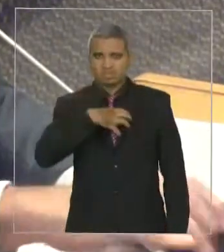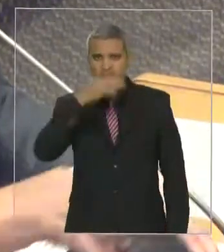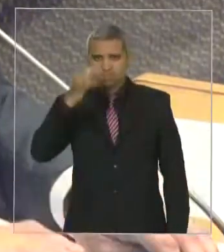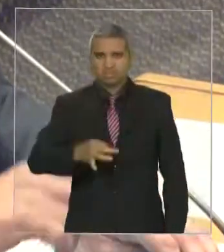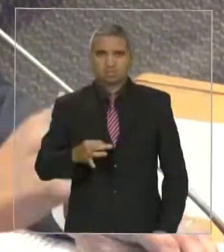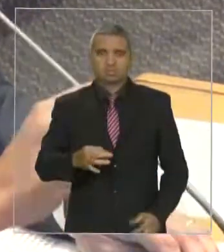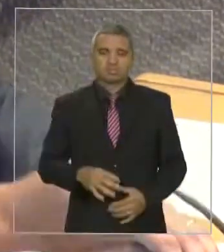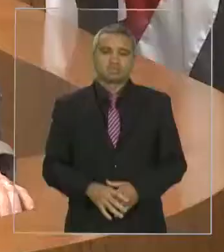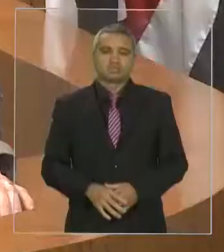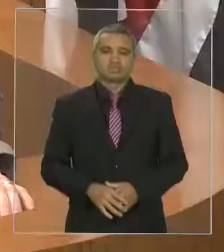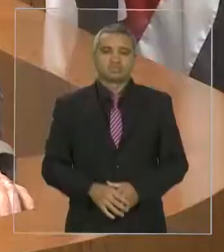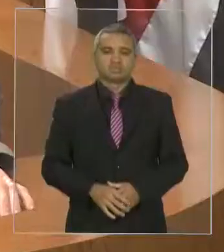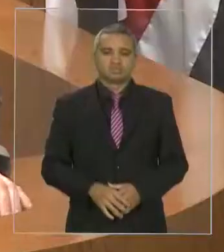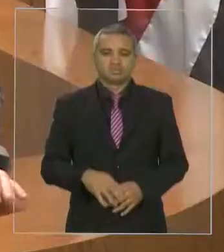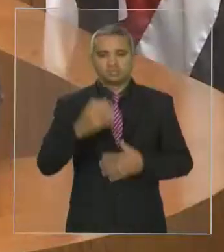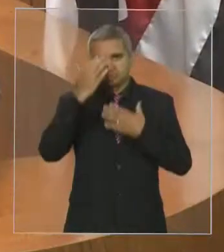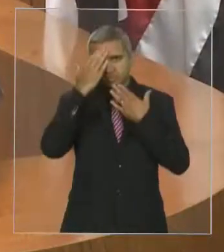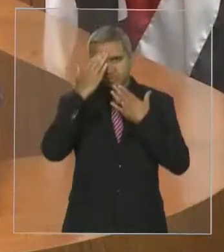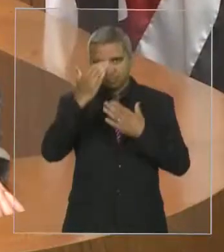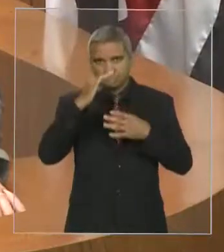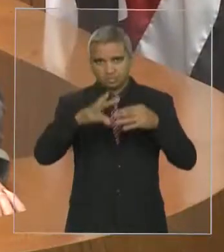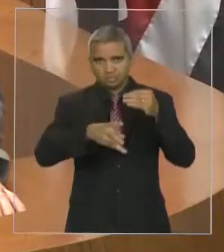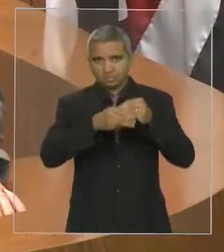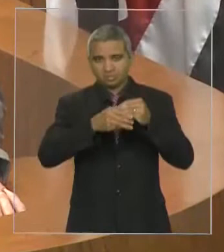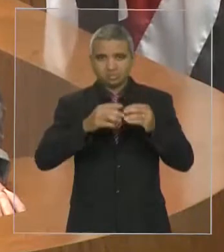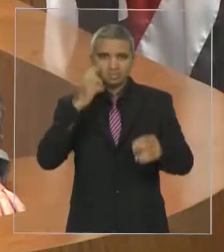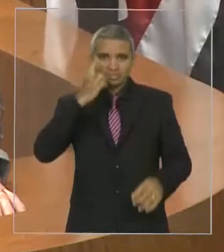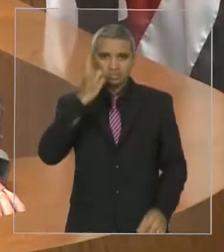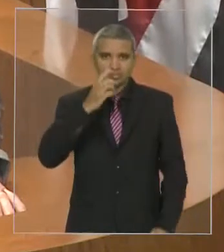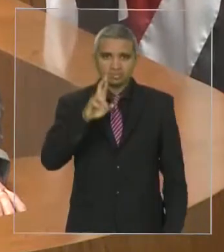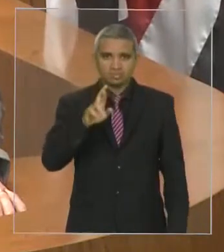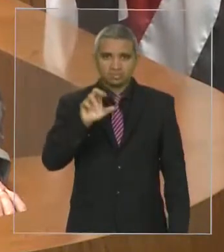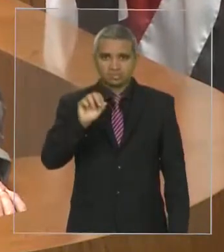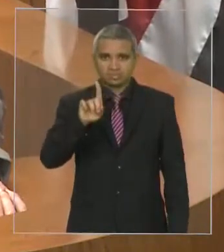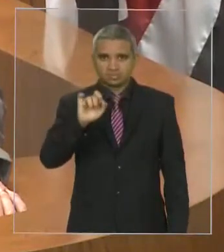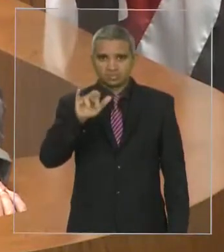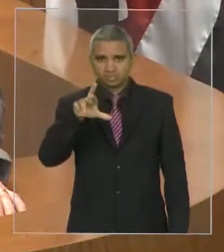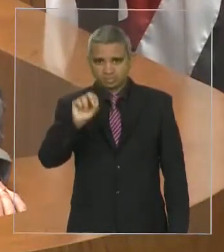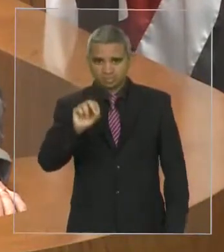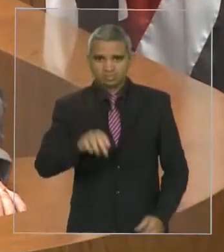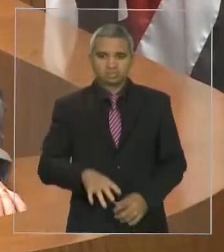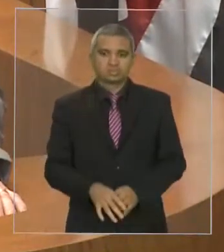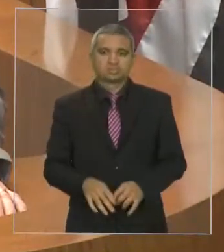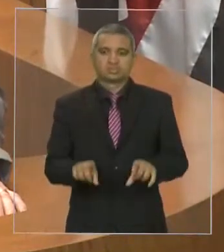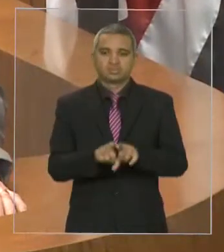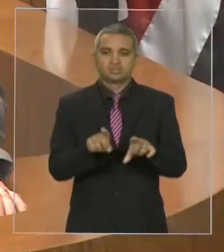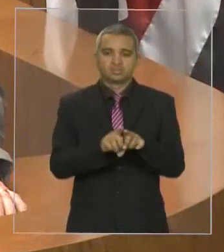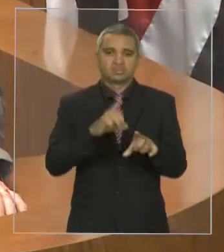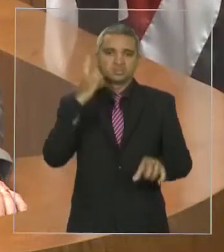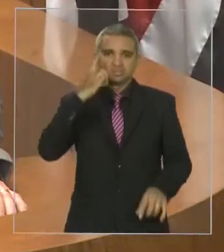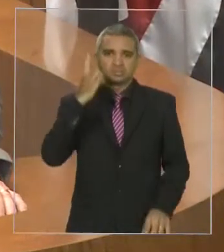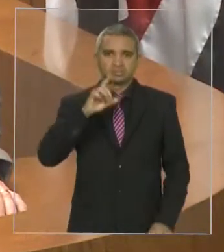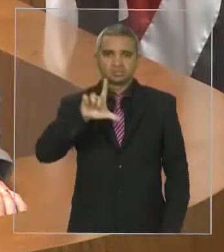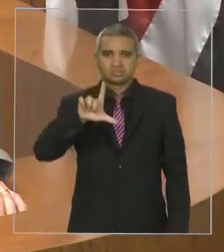pela parte, deputado Rogério, assim como o deputado Levi, peço que incorpore ao pronunciamento. Deputado